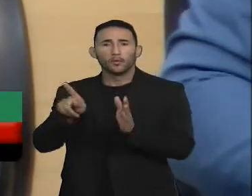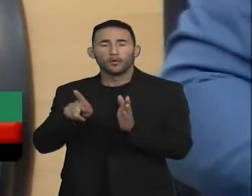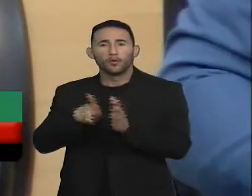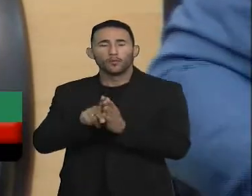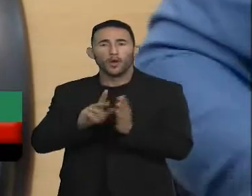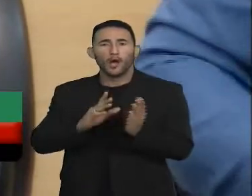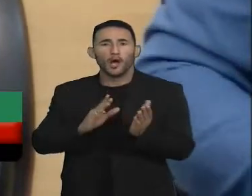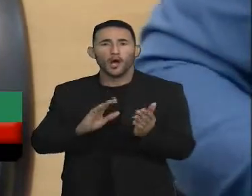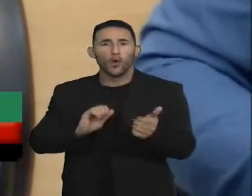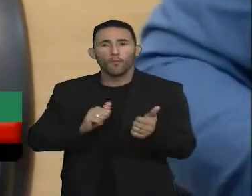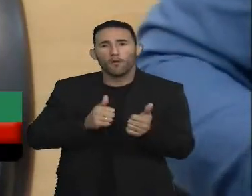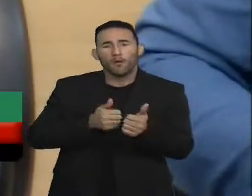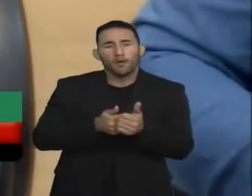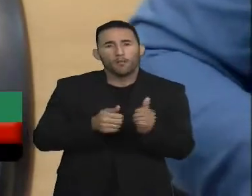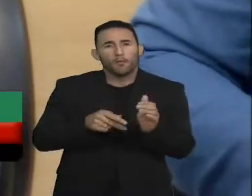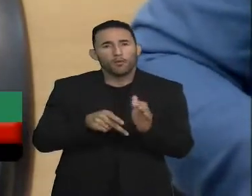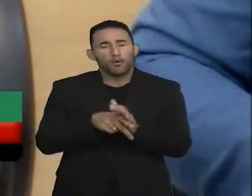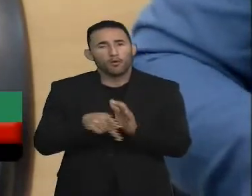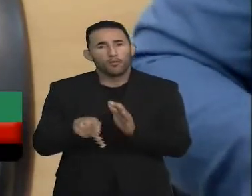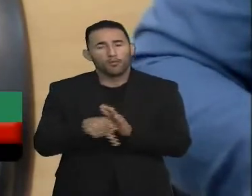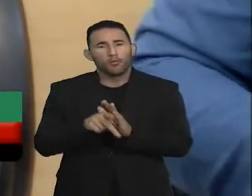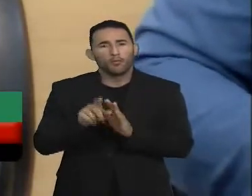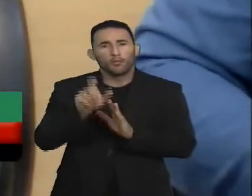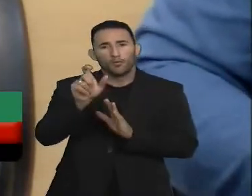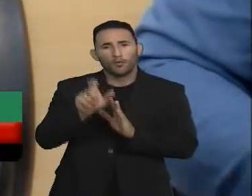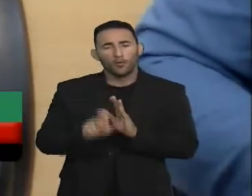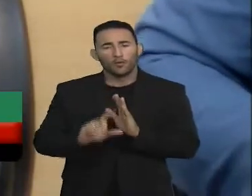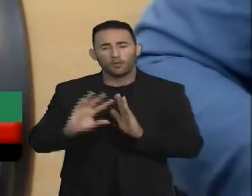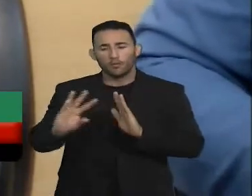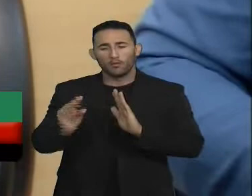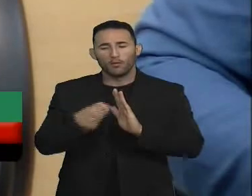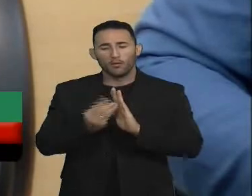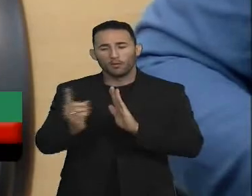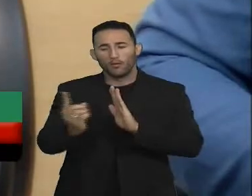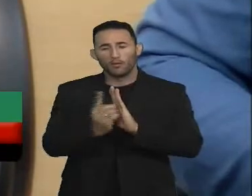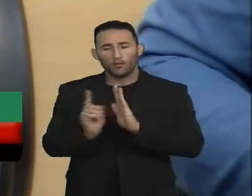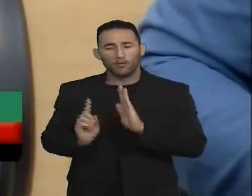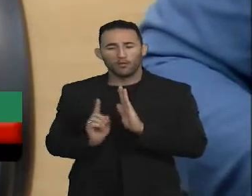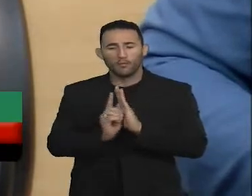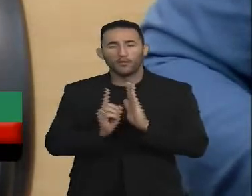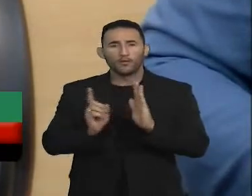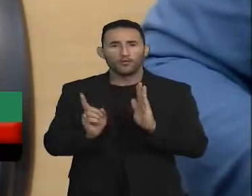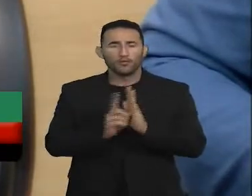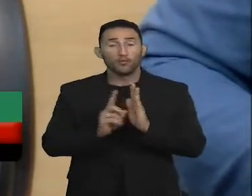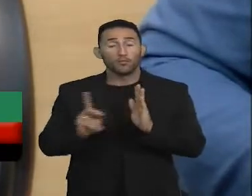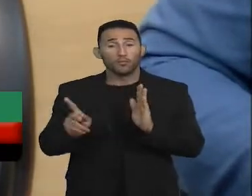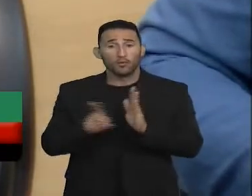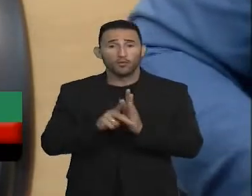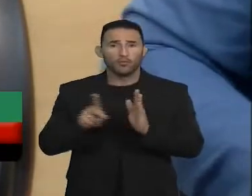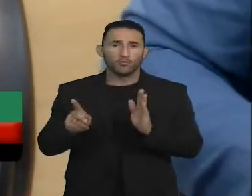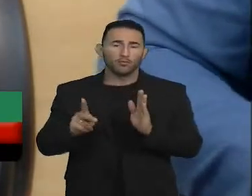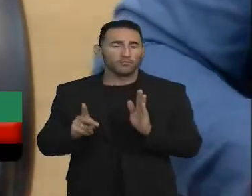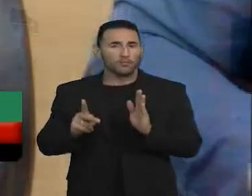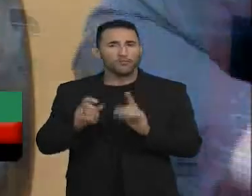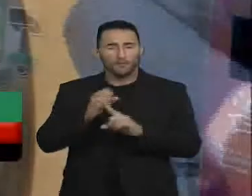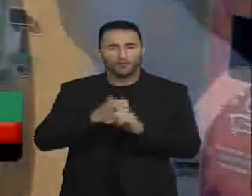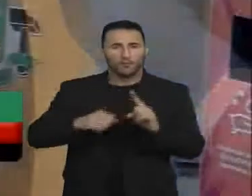de adolescentes em situação de acolhimento e jovens para uma vida autônoma e inserção na